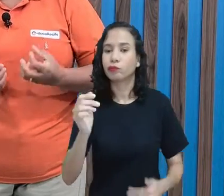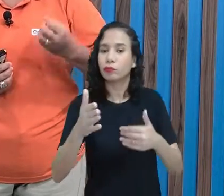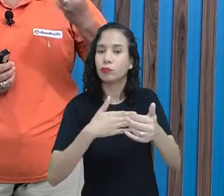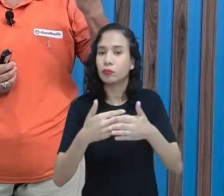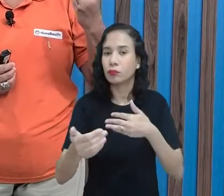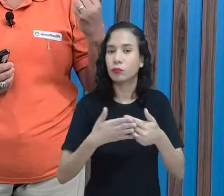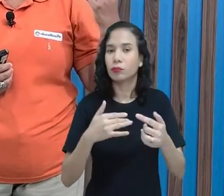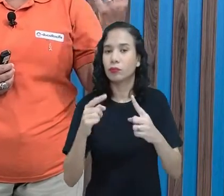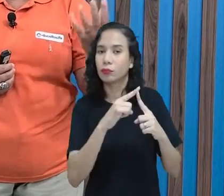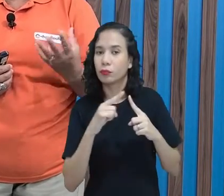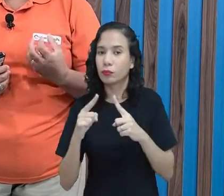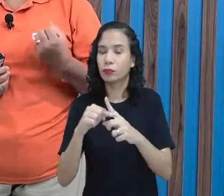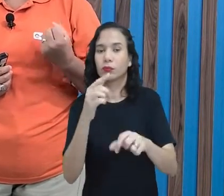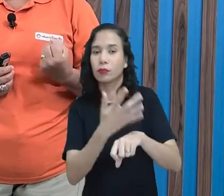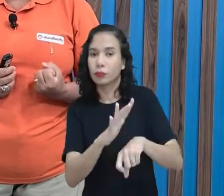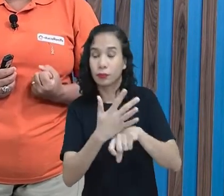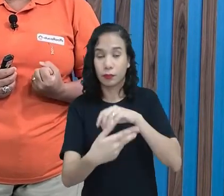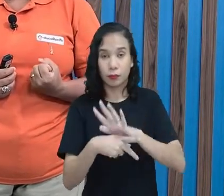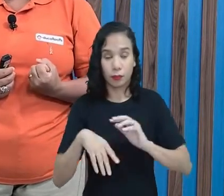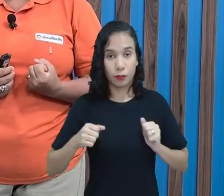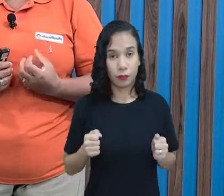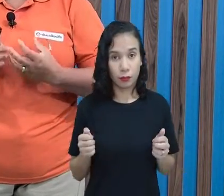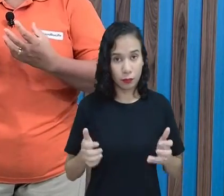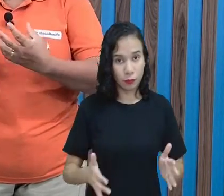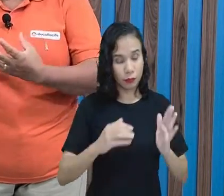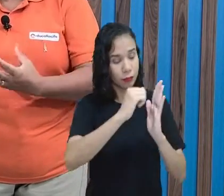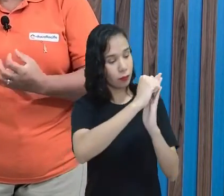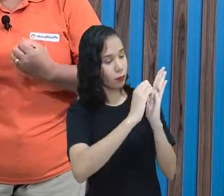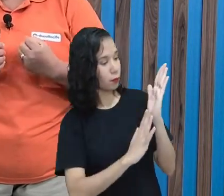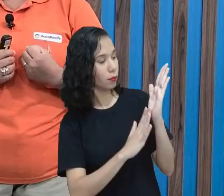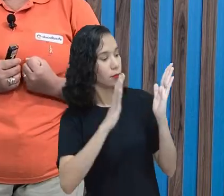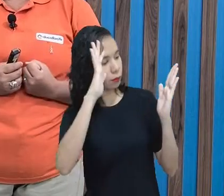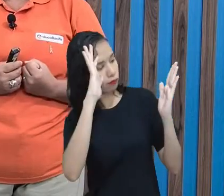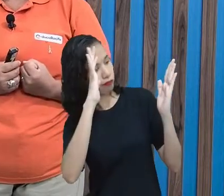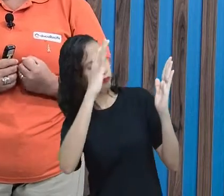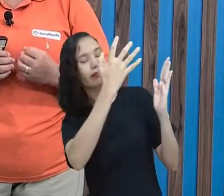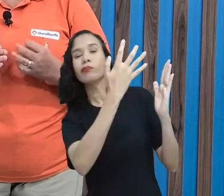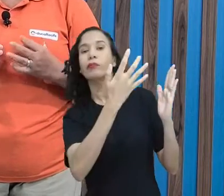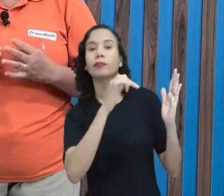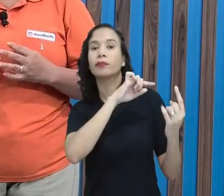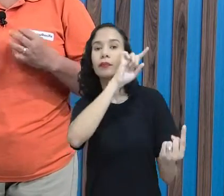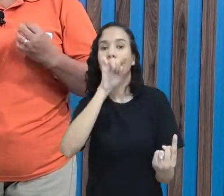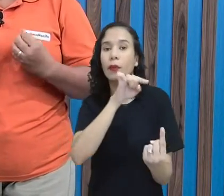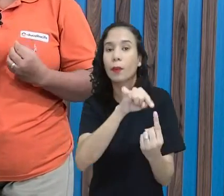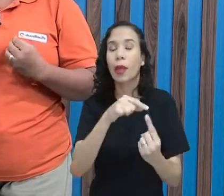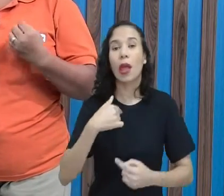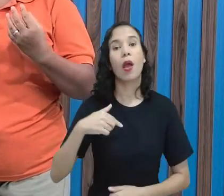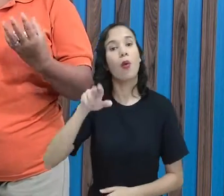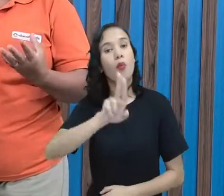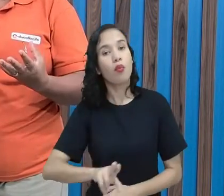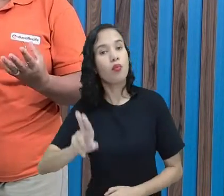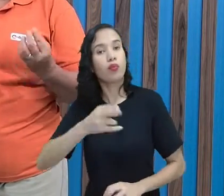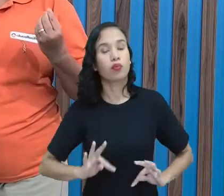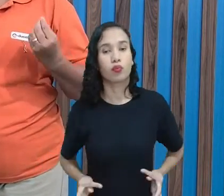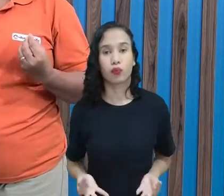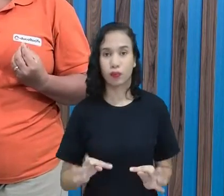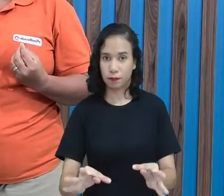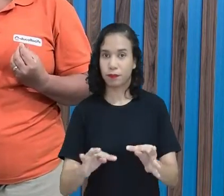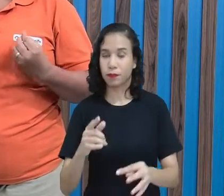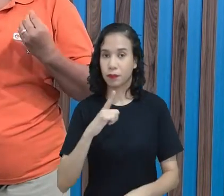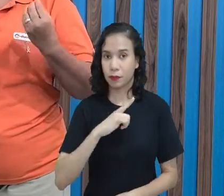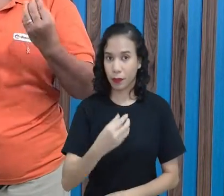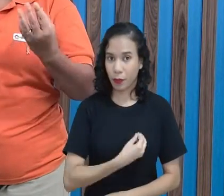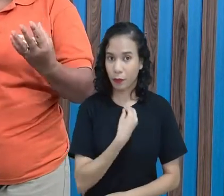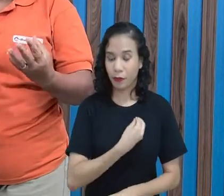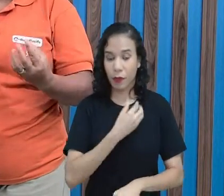meio para realizar uma tarefa, para cumprir um objetivo, e eu utilizo tecnologia, eu